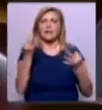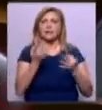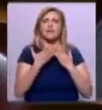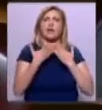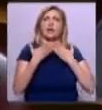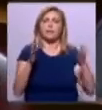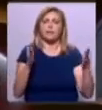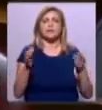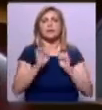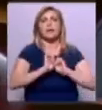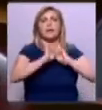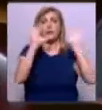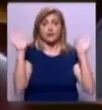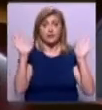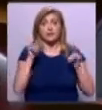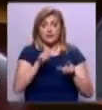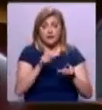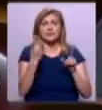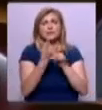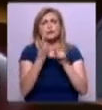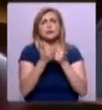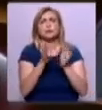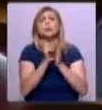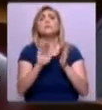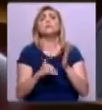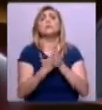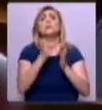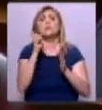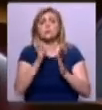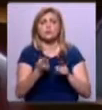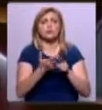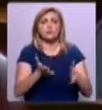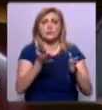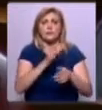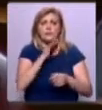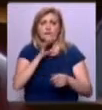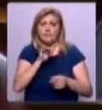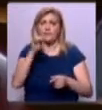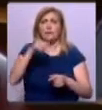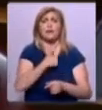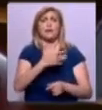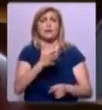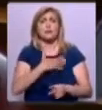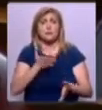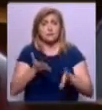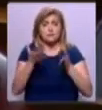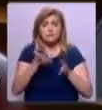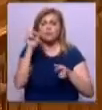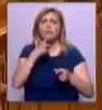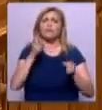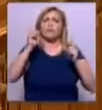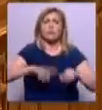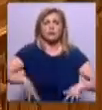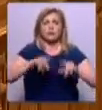aberta e transparente. Nela se propõe um estímulo às famílias, um estímulo às empresas para recuperar a economia